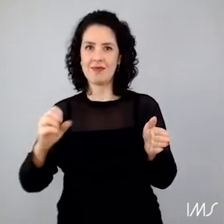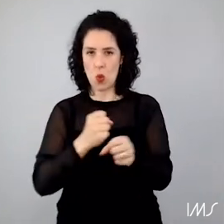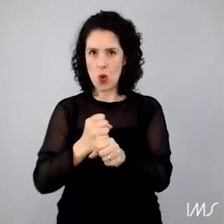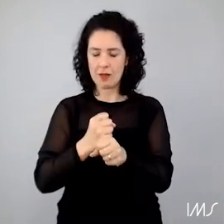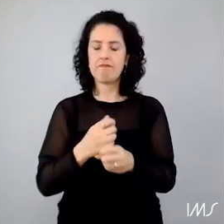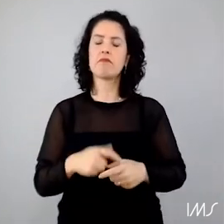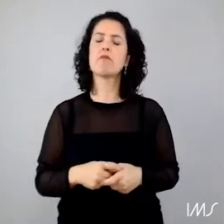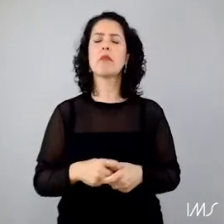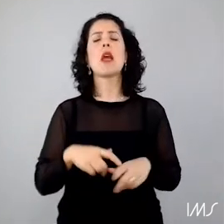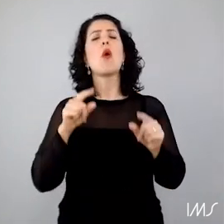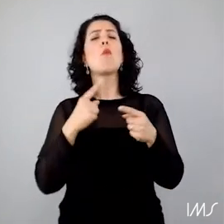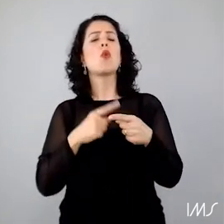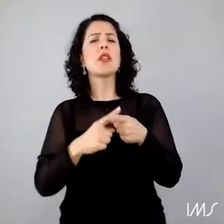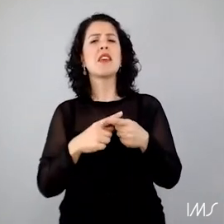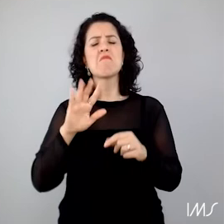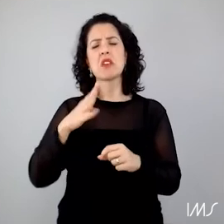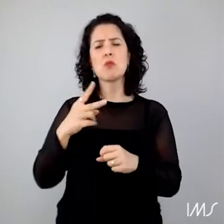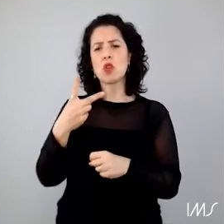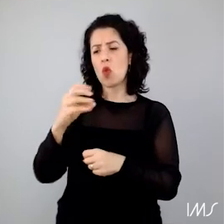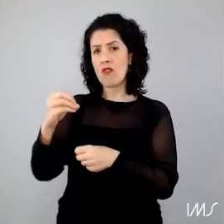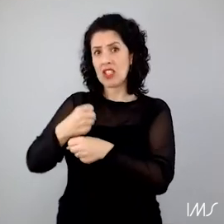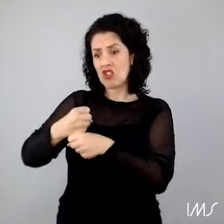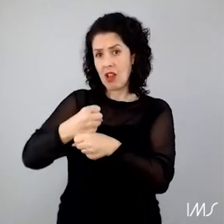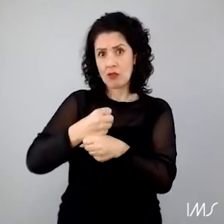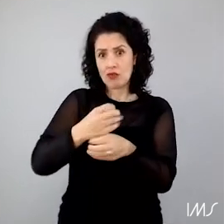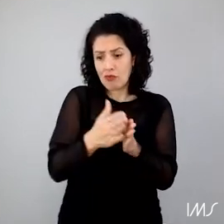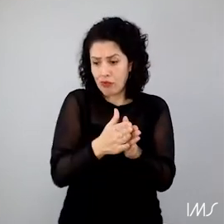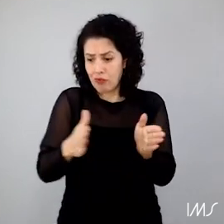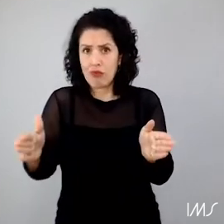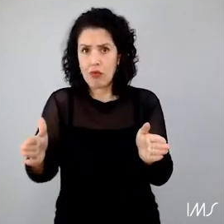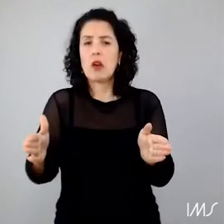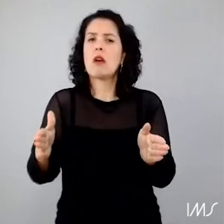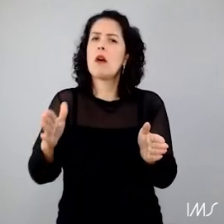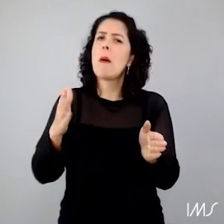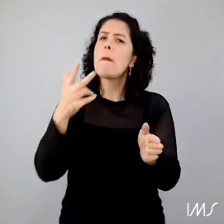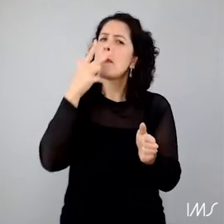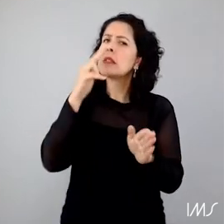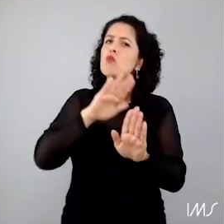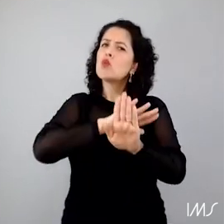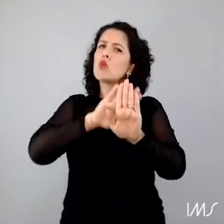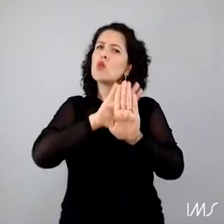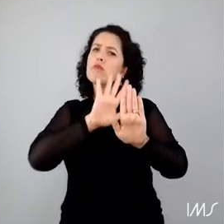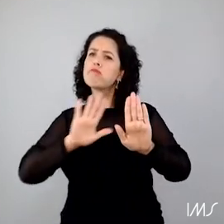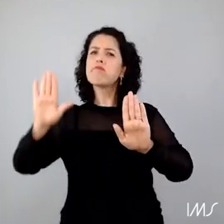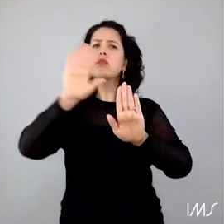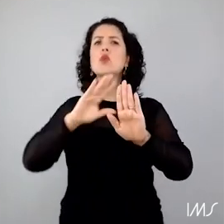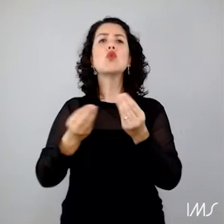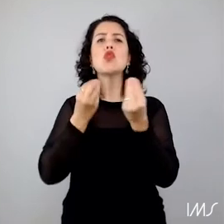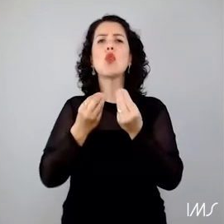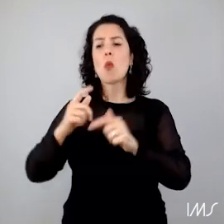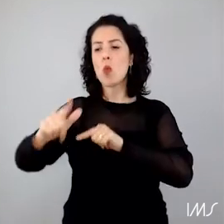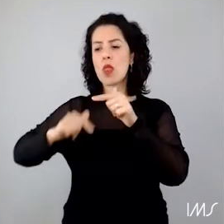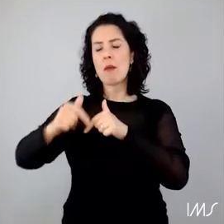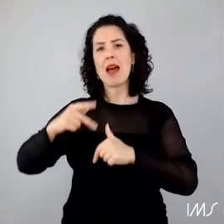brevemente neles, porque esse período de 20 anos coincide, como vocês sabem, com o pano de fundo da atuação